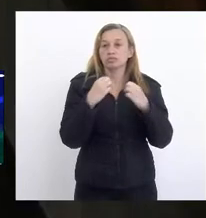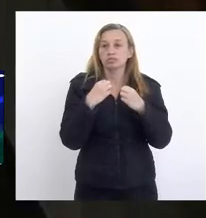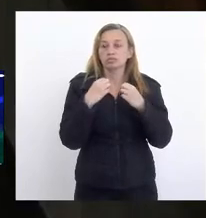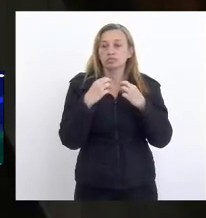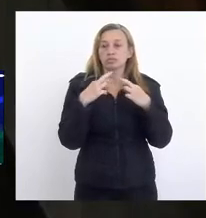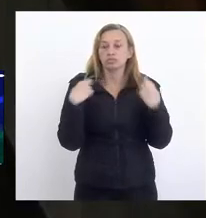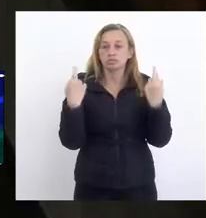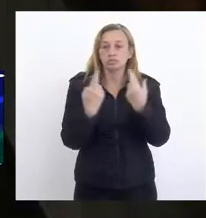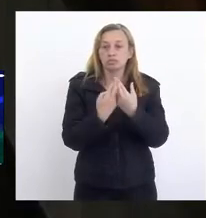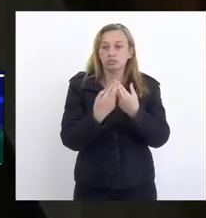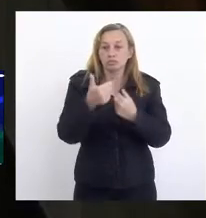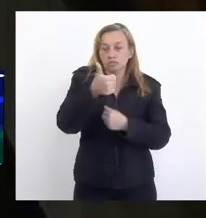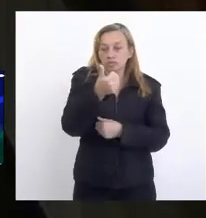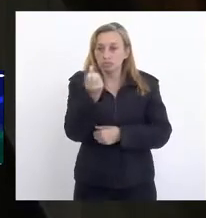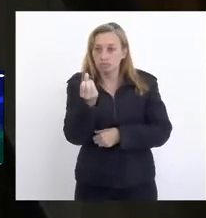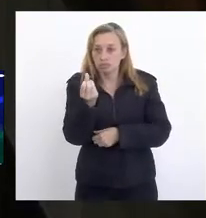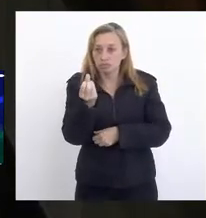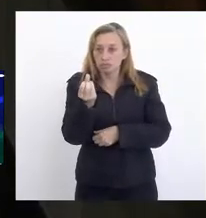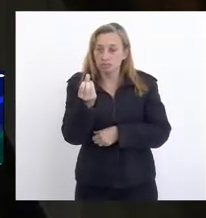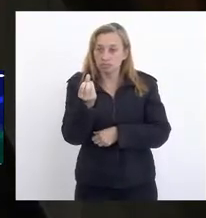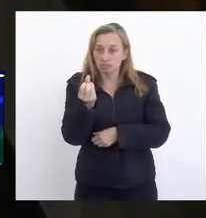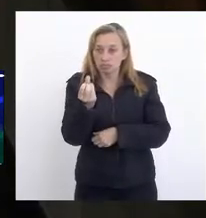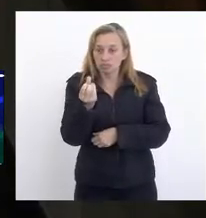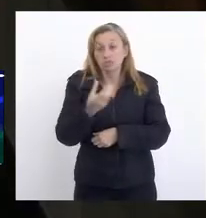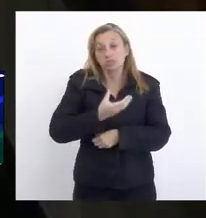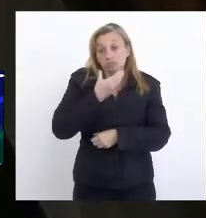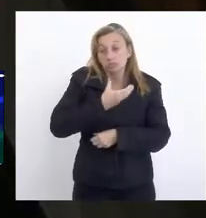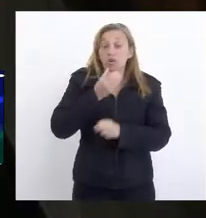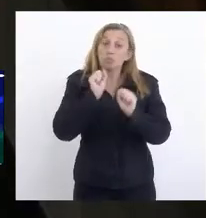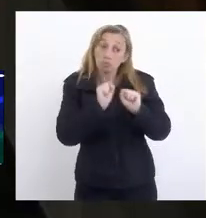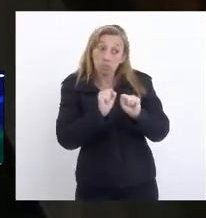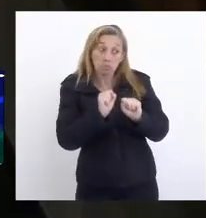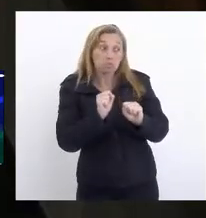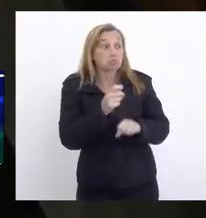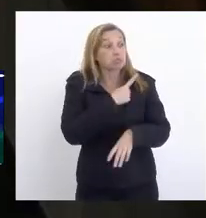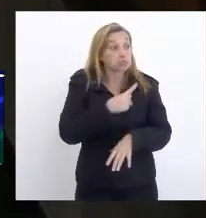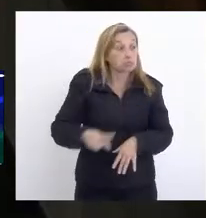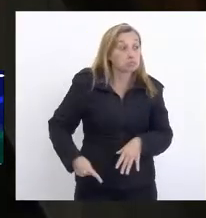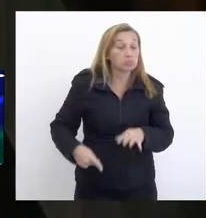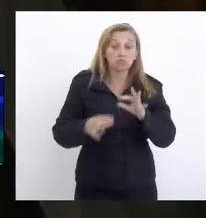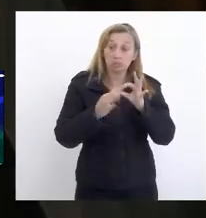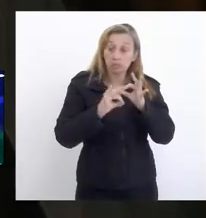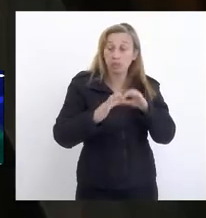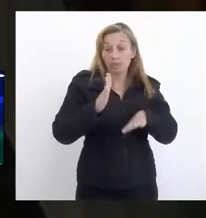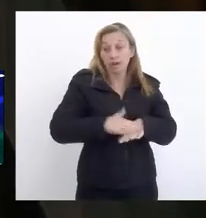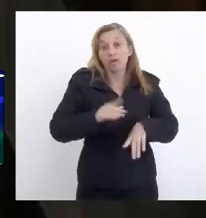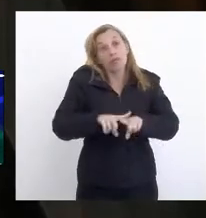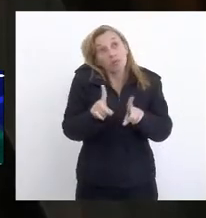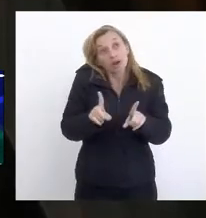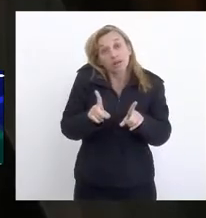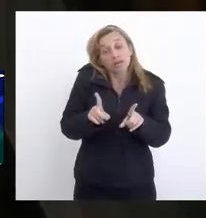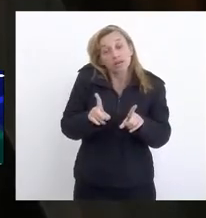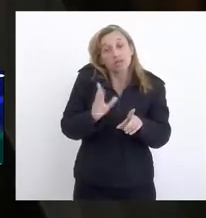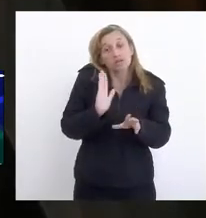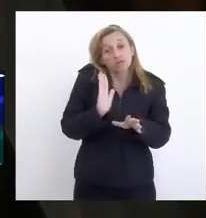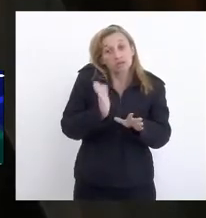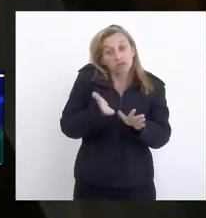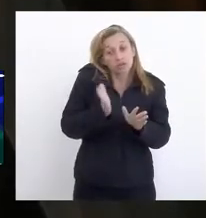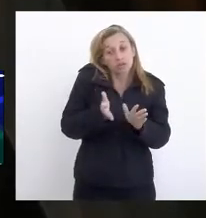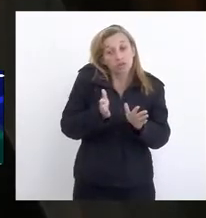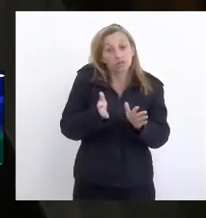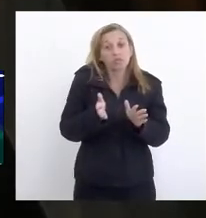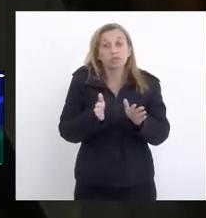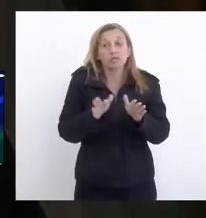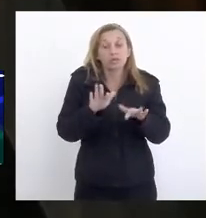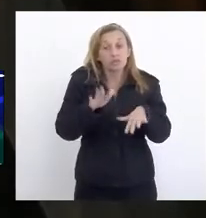Valdec, quinta-feira próxima. Pode ser até que o presidente queira estendê-lo, mas informalmente essa é a data